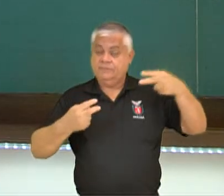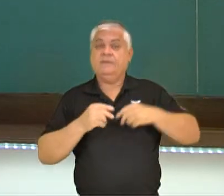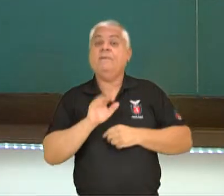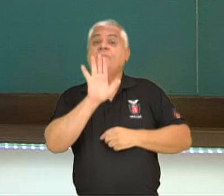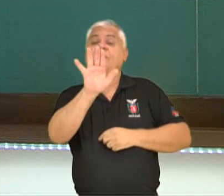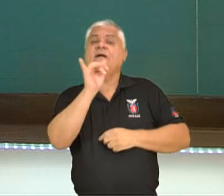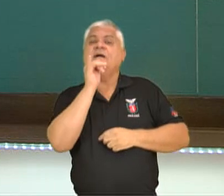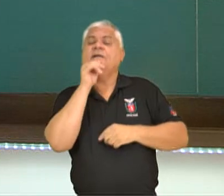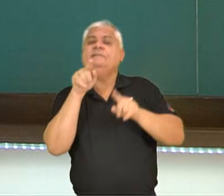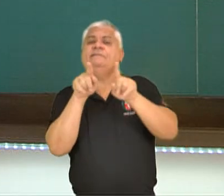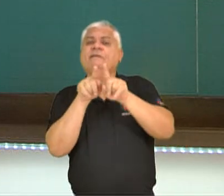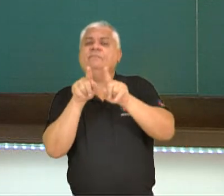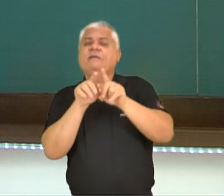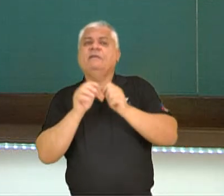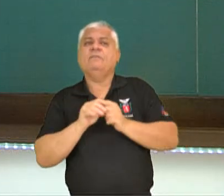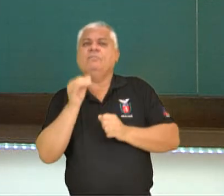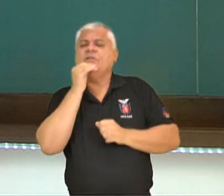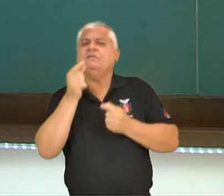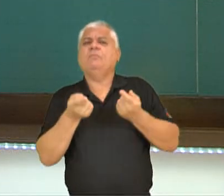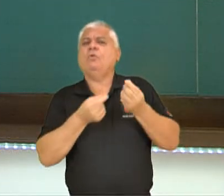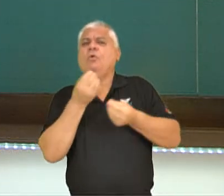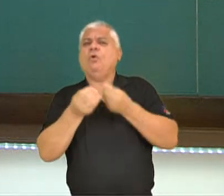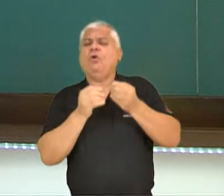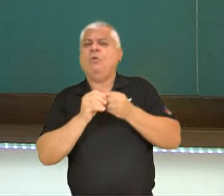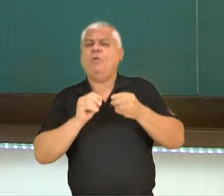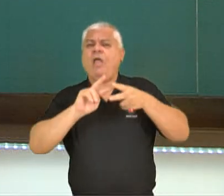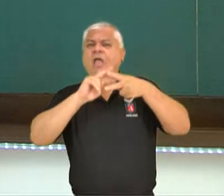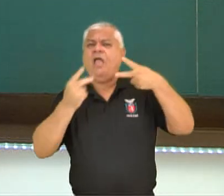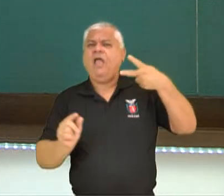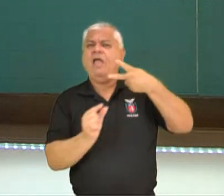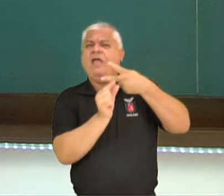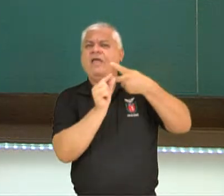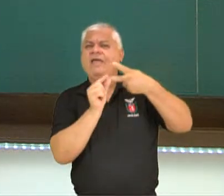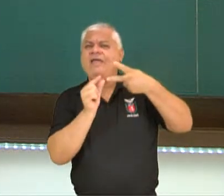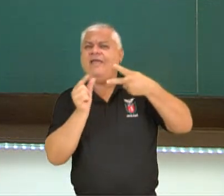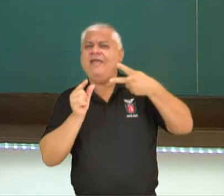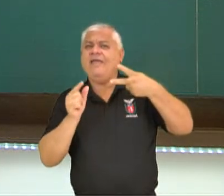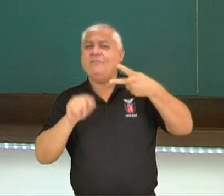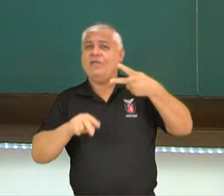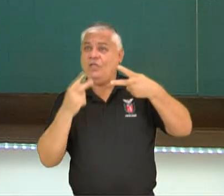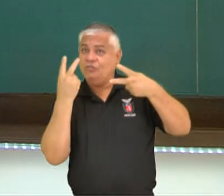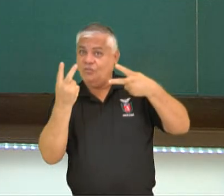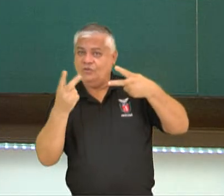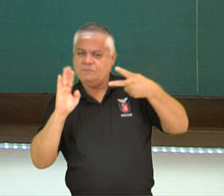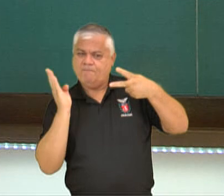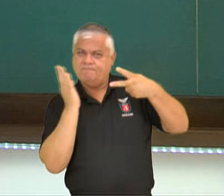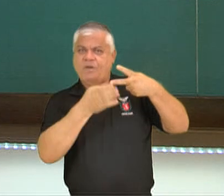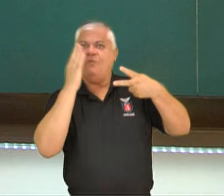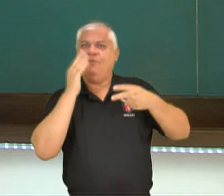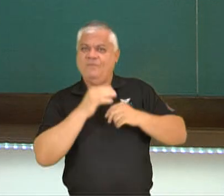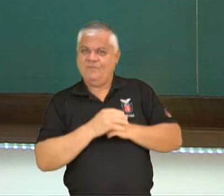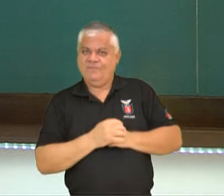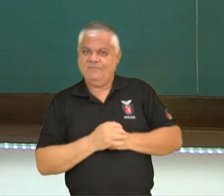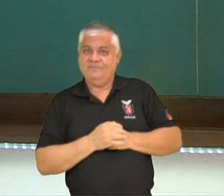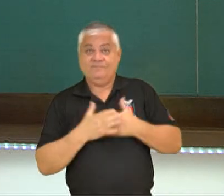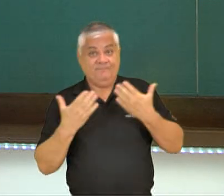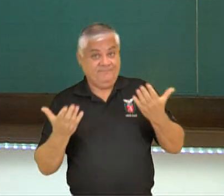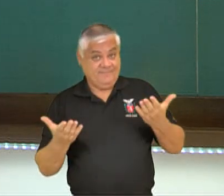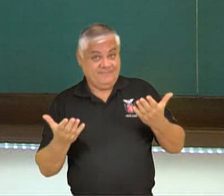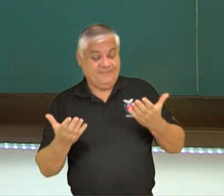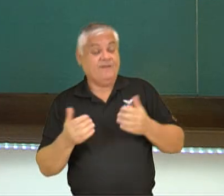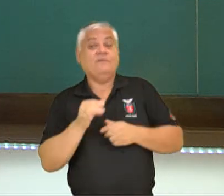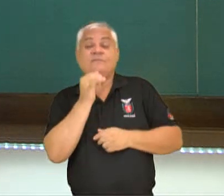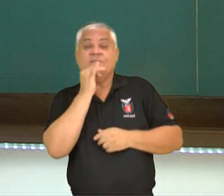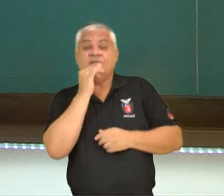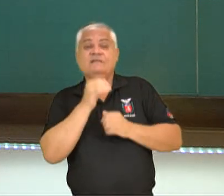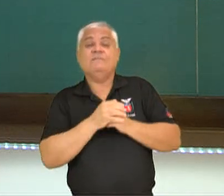tinha comentado que era alelo letal. Por que era alelo letal? Porque em dose dupla o gene mata o indivíduo. Então a gente comentou que a